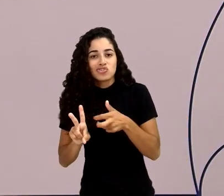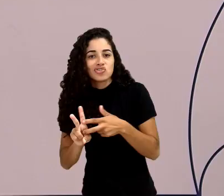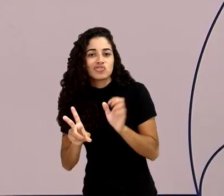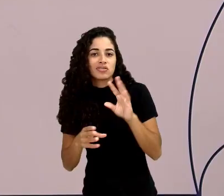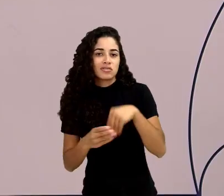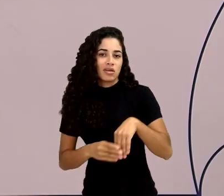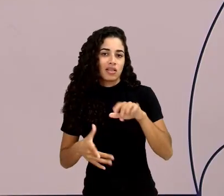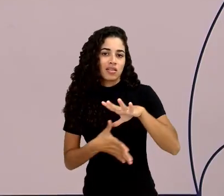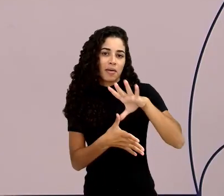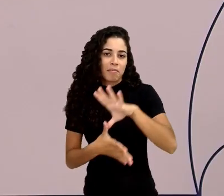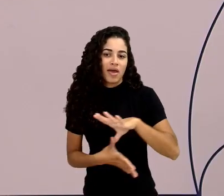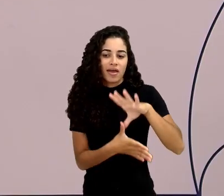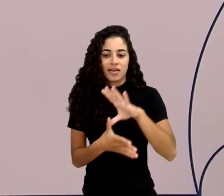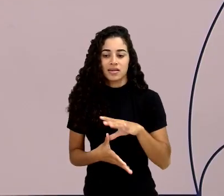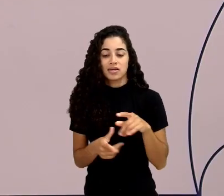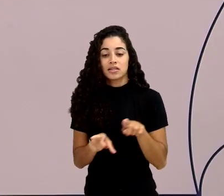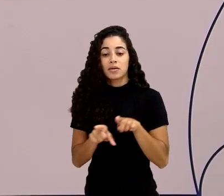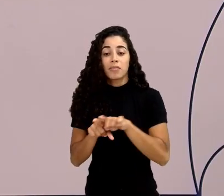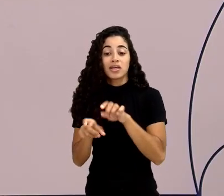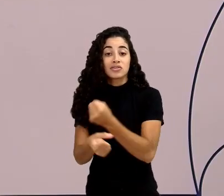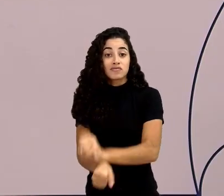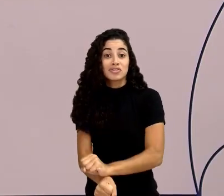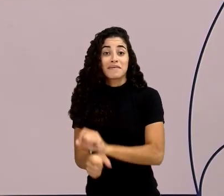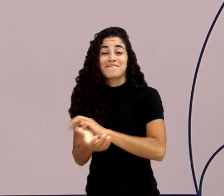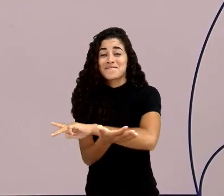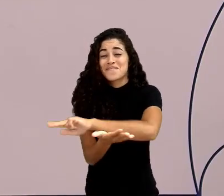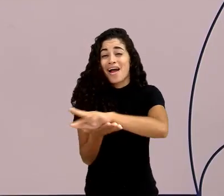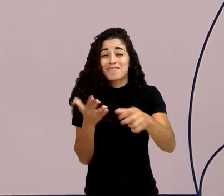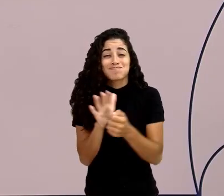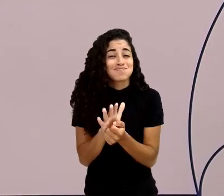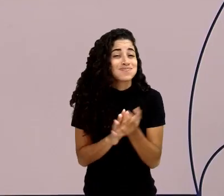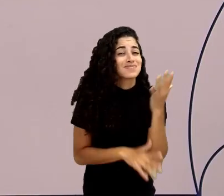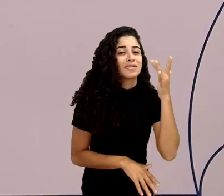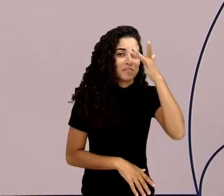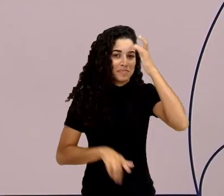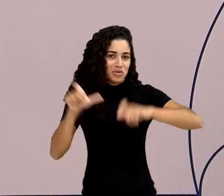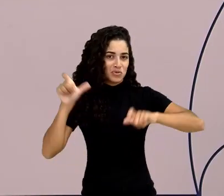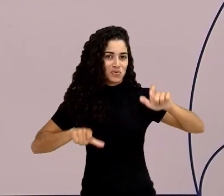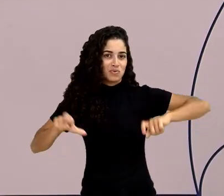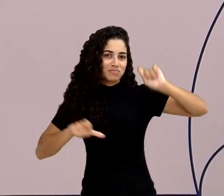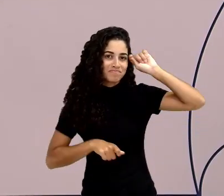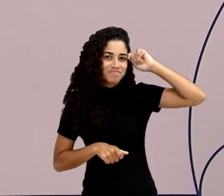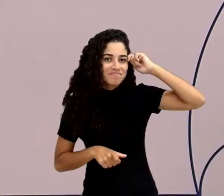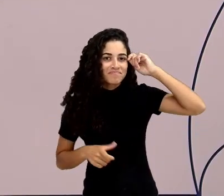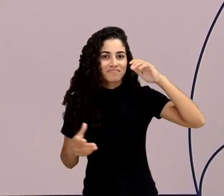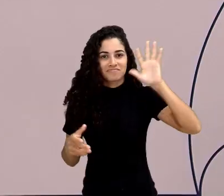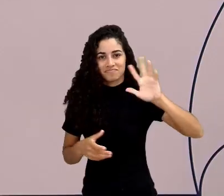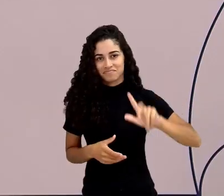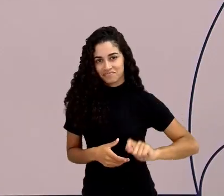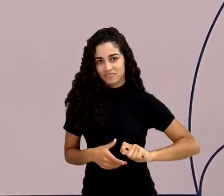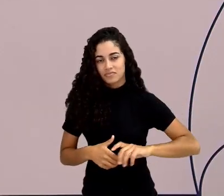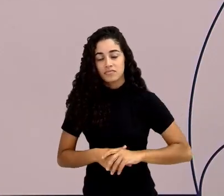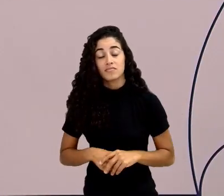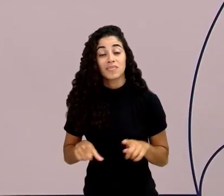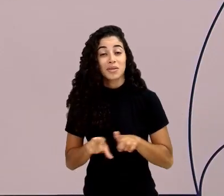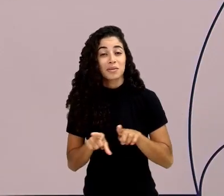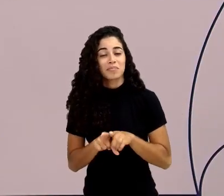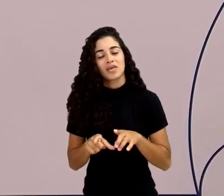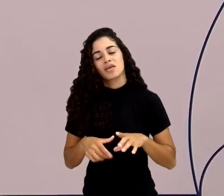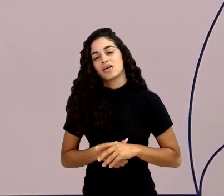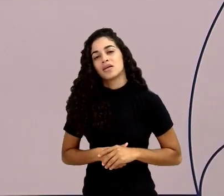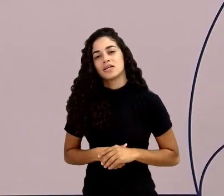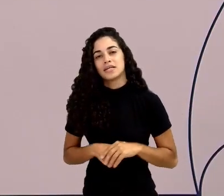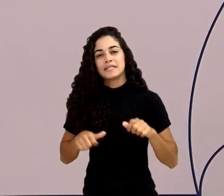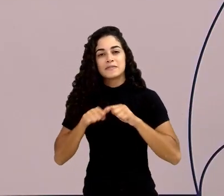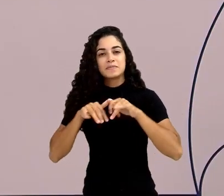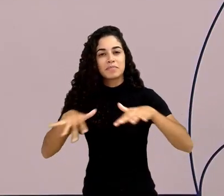América. Escravização de milhões de africanos. O mote desse processo de expansão marítima, né, era a